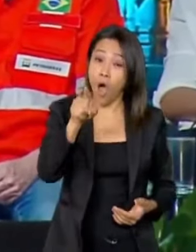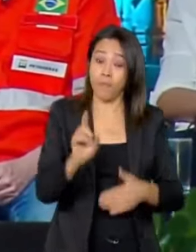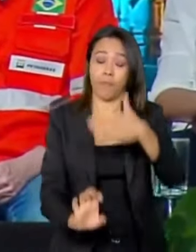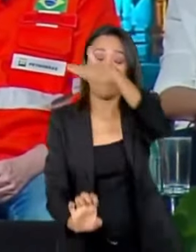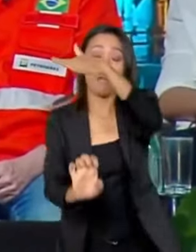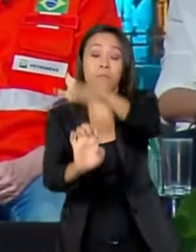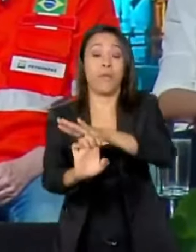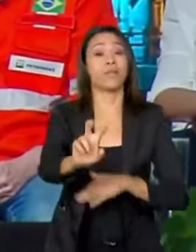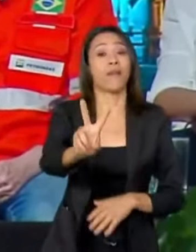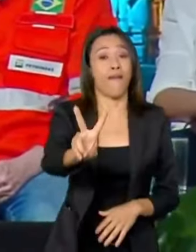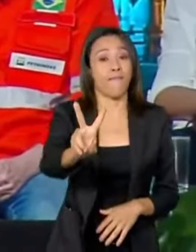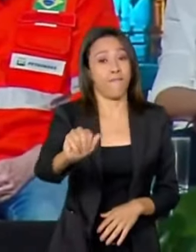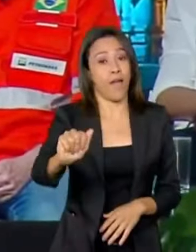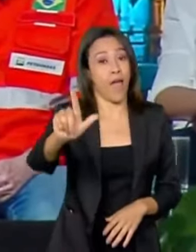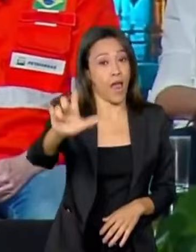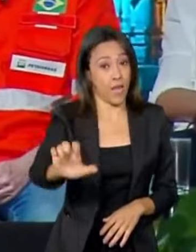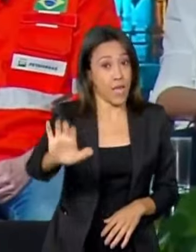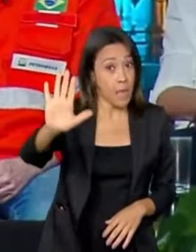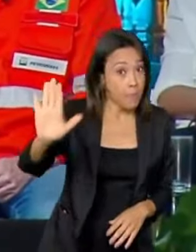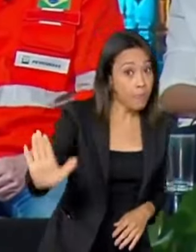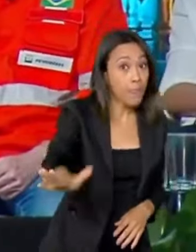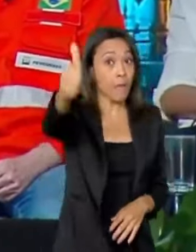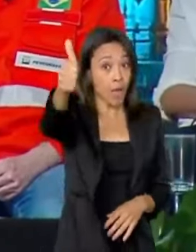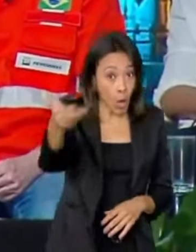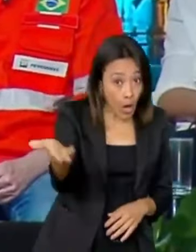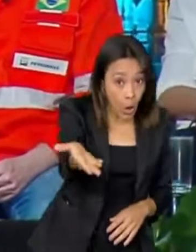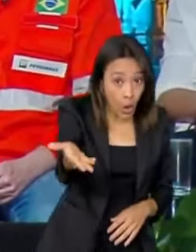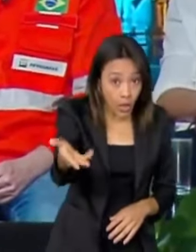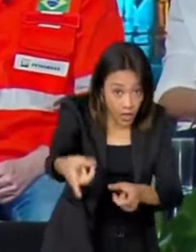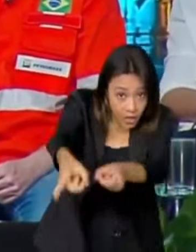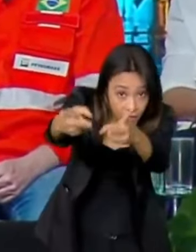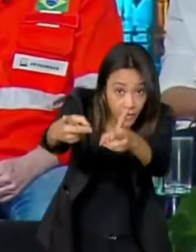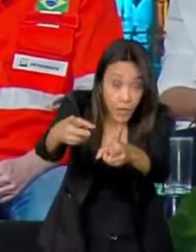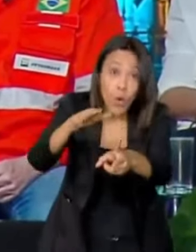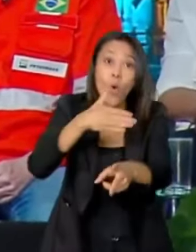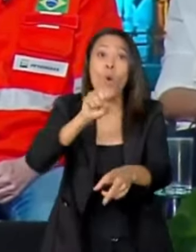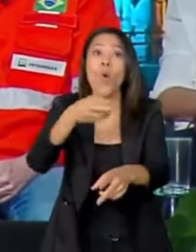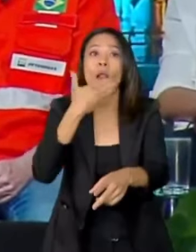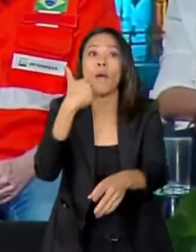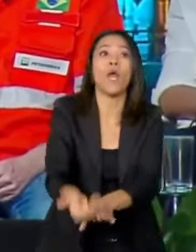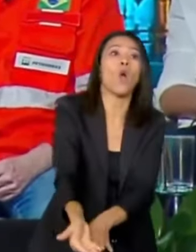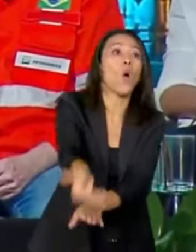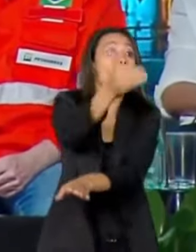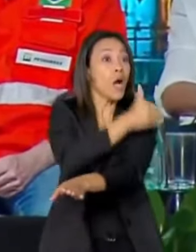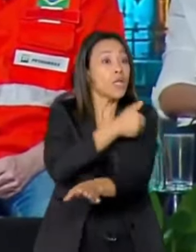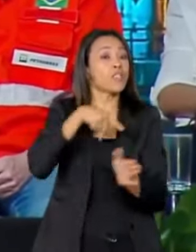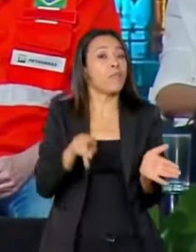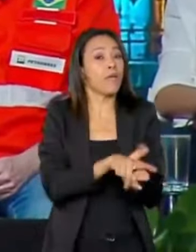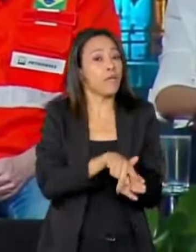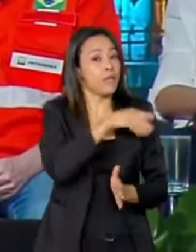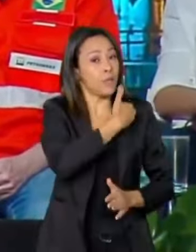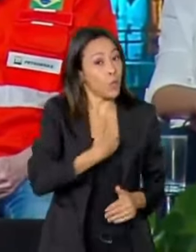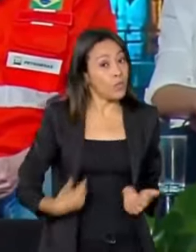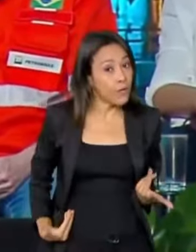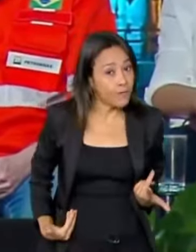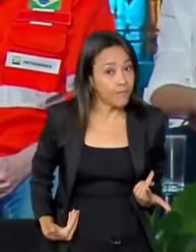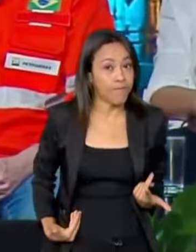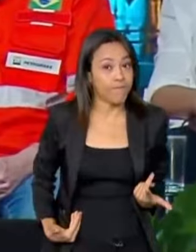A Vale, ela está melhor agora que foi privatizada ou ela era melhor quando ela era uma empresa do Estado